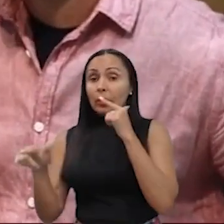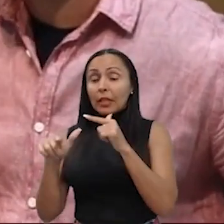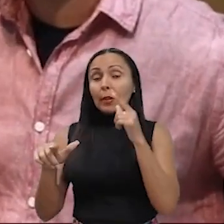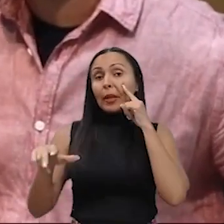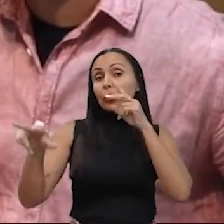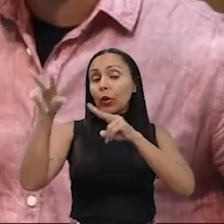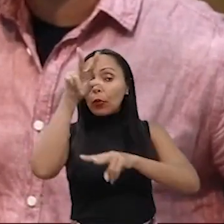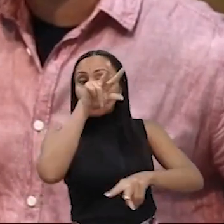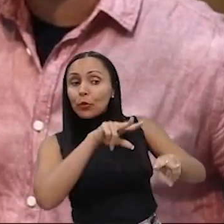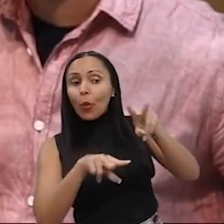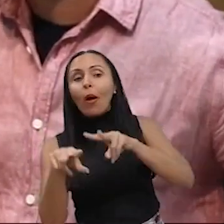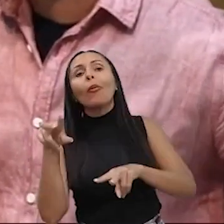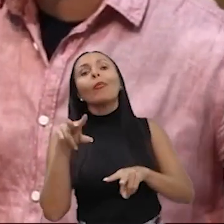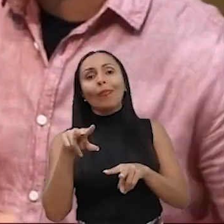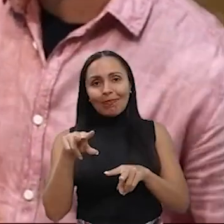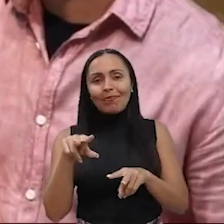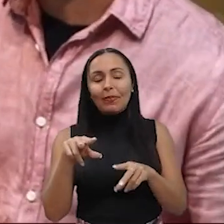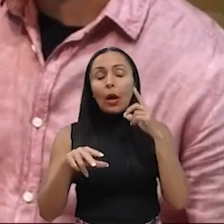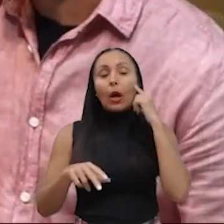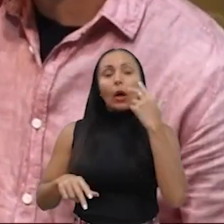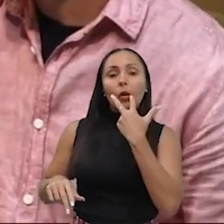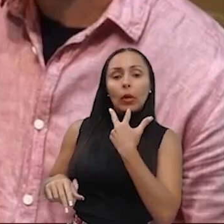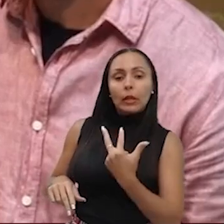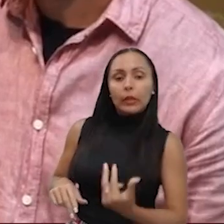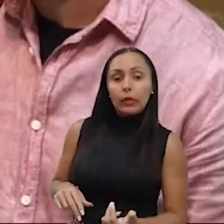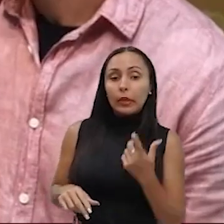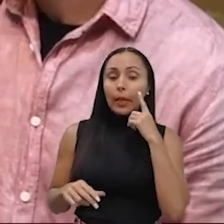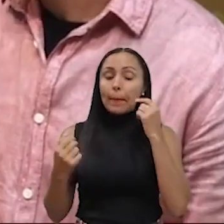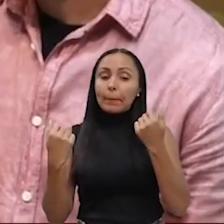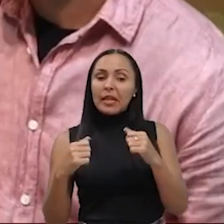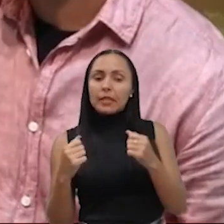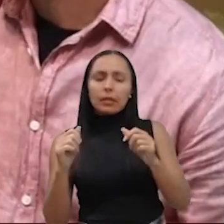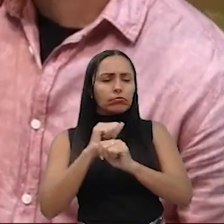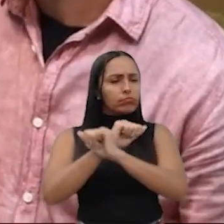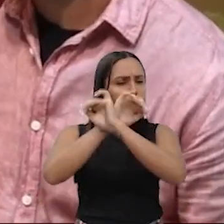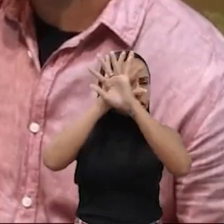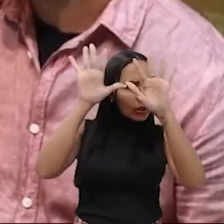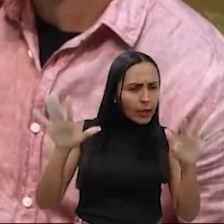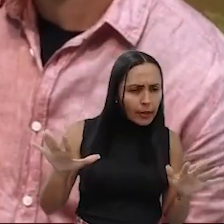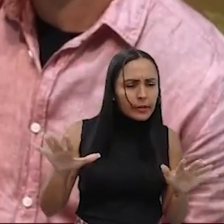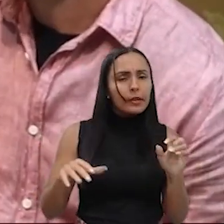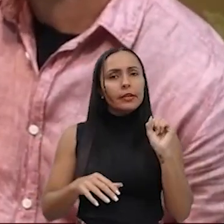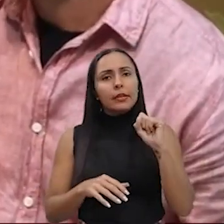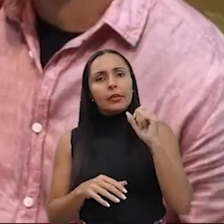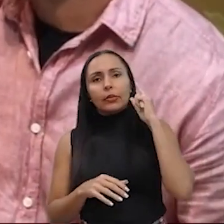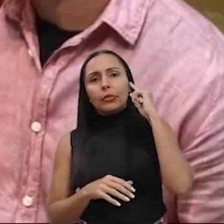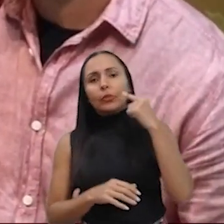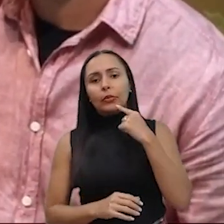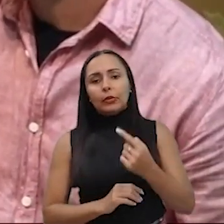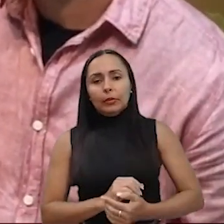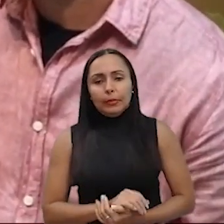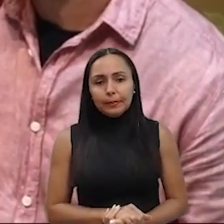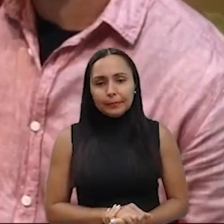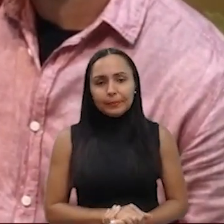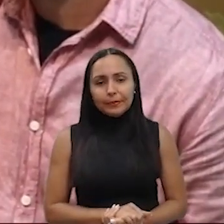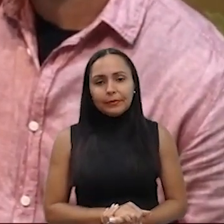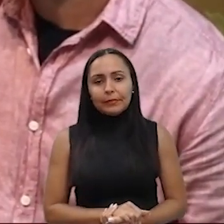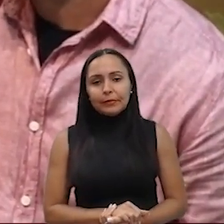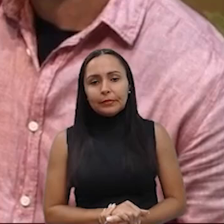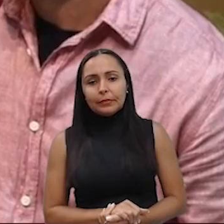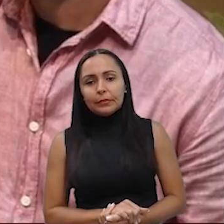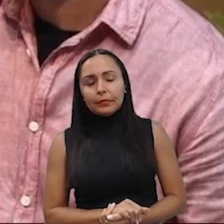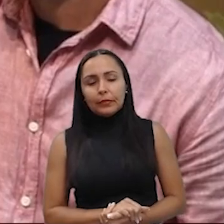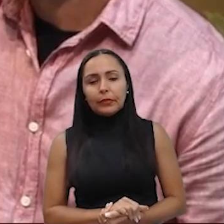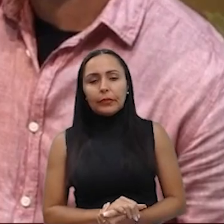gente está trabalhando com uma língua que precisa ficar claro visualmente para o surdo. Então, não dá para levar